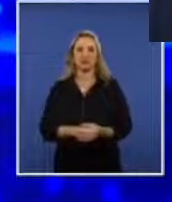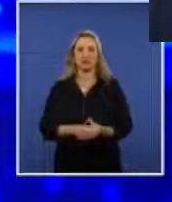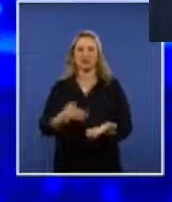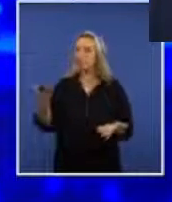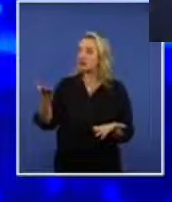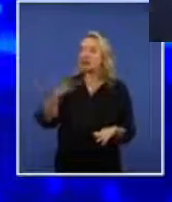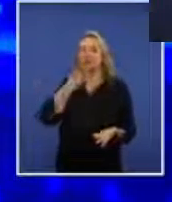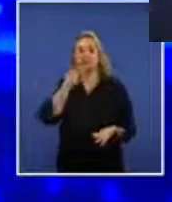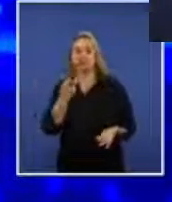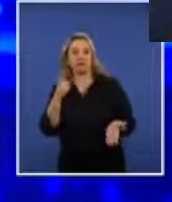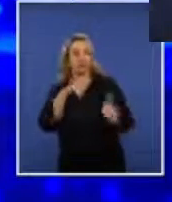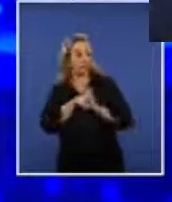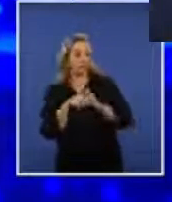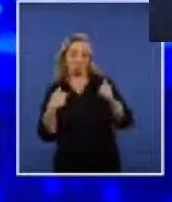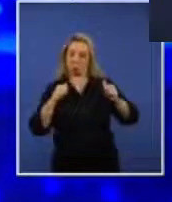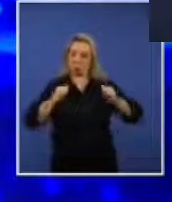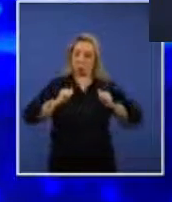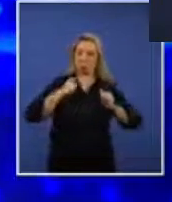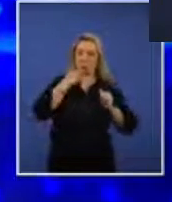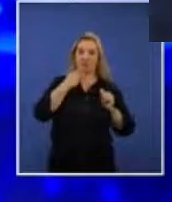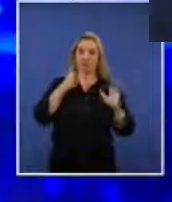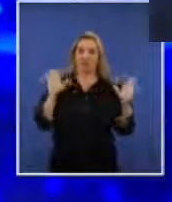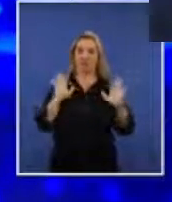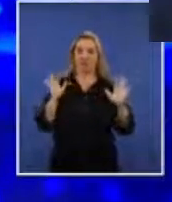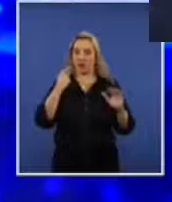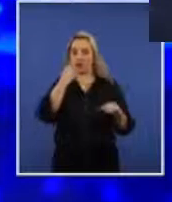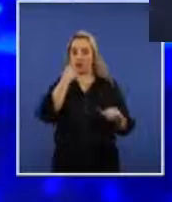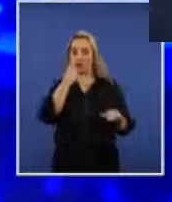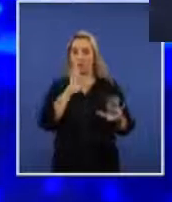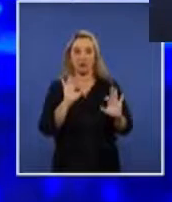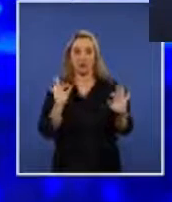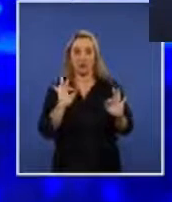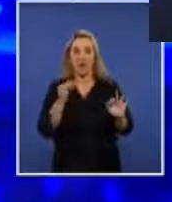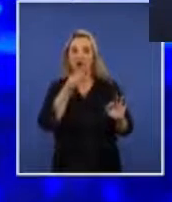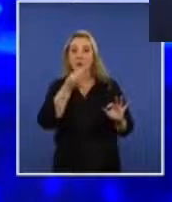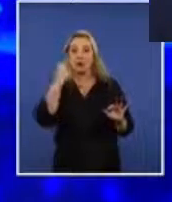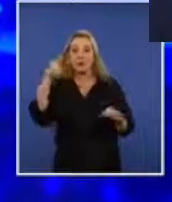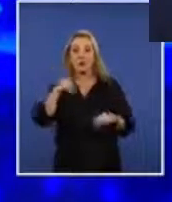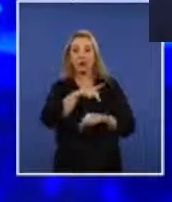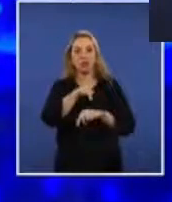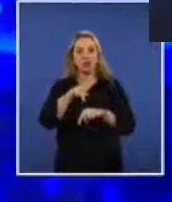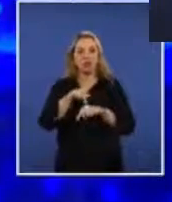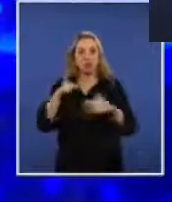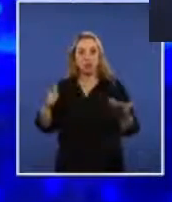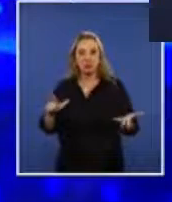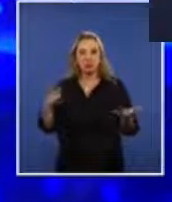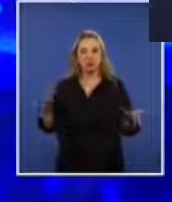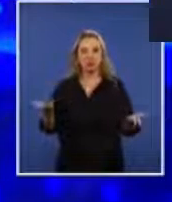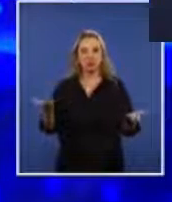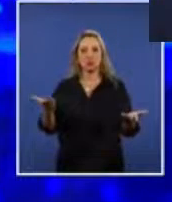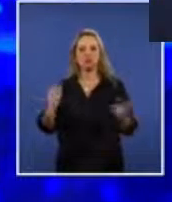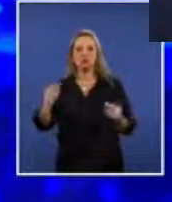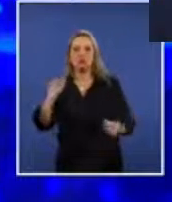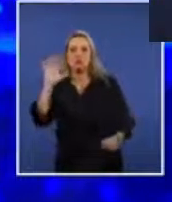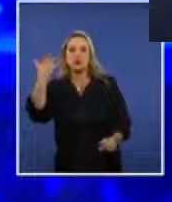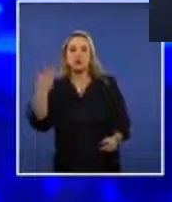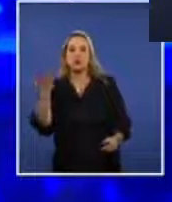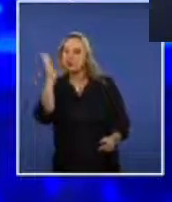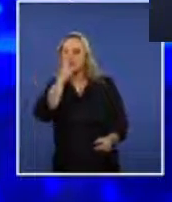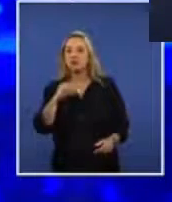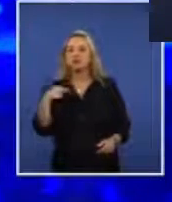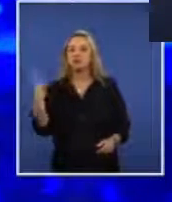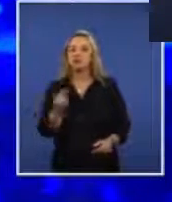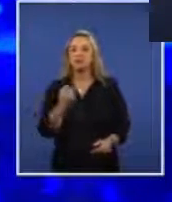questionado sobre isso, ele diz: não devemos meter o nariz em outros países. O que vai acontecer com o nosso